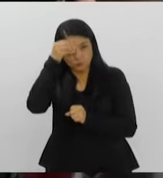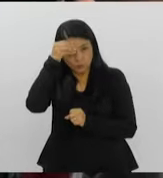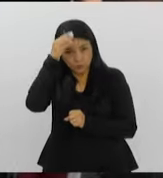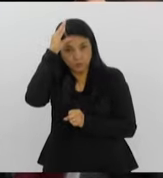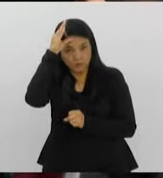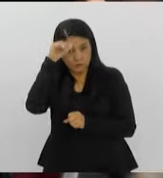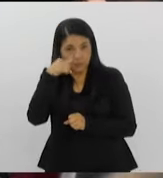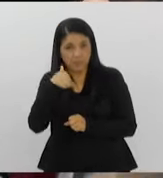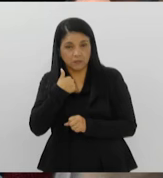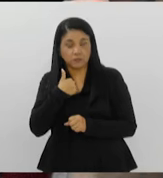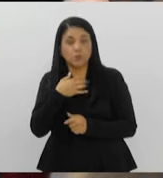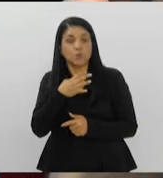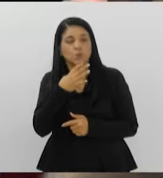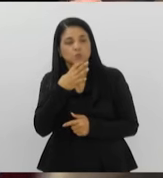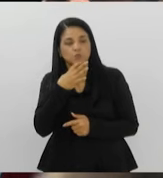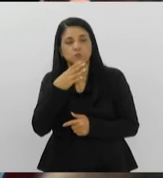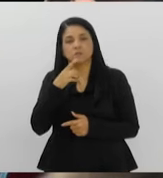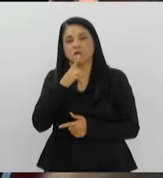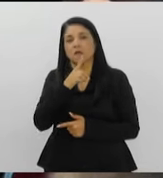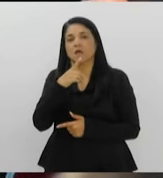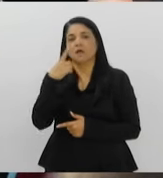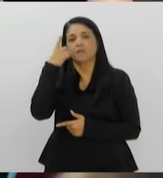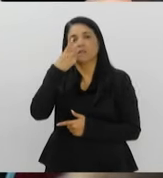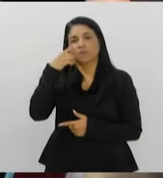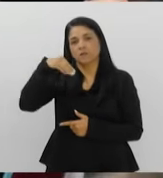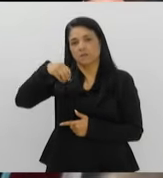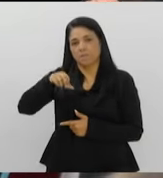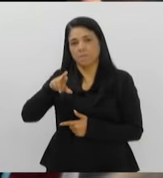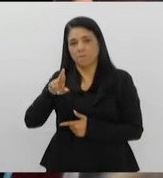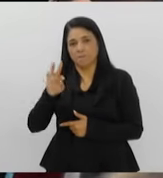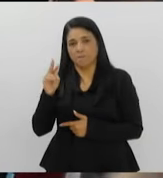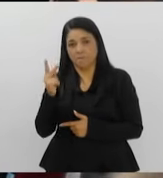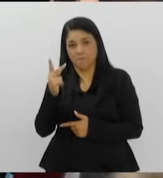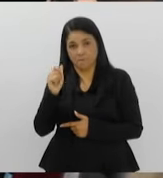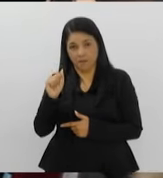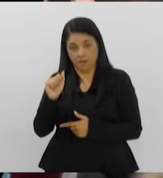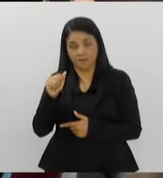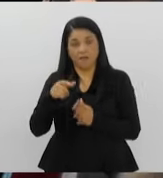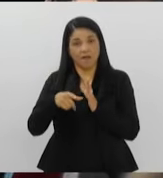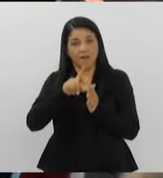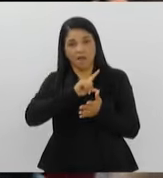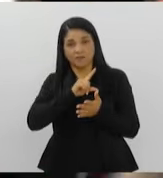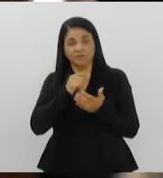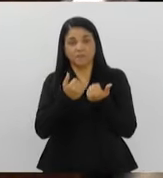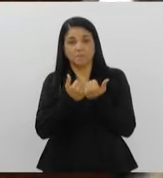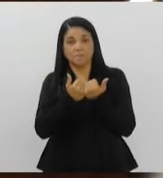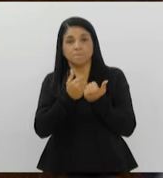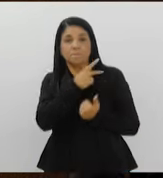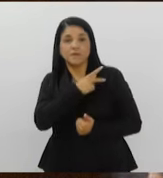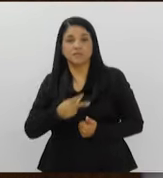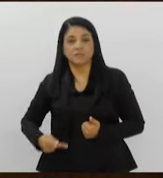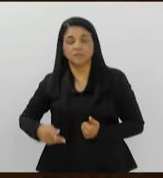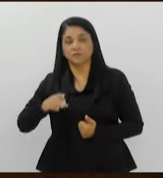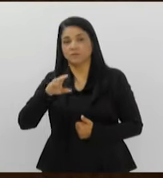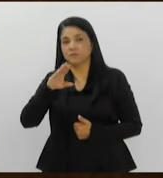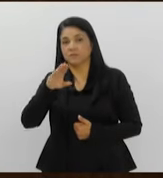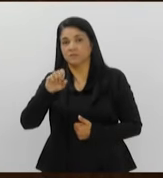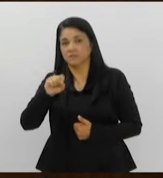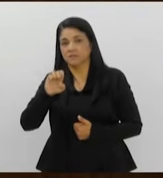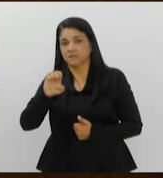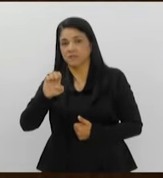conheci a deputada Marta Rocha ainda como presidente do CEDIM e eu, na